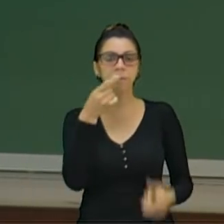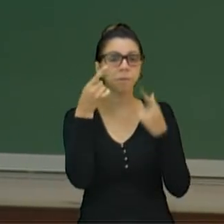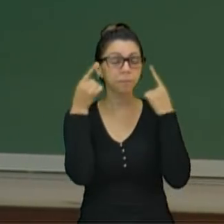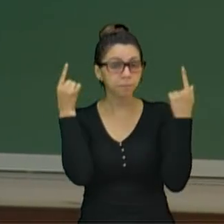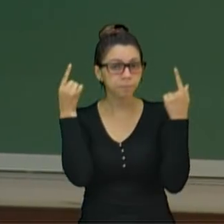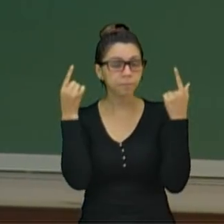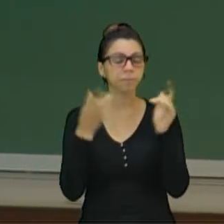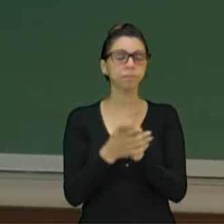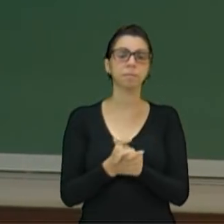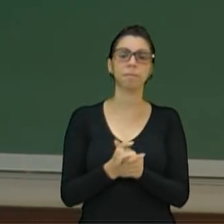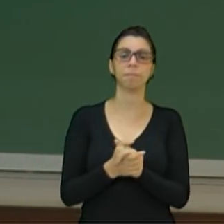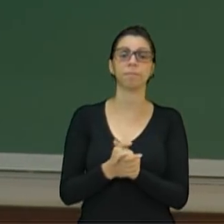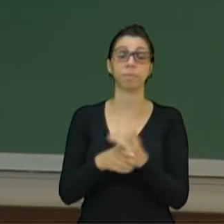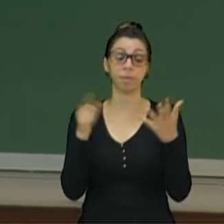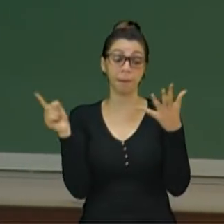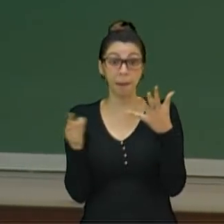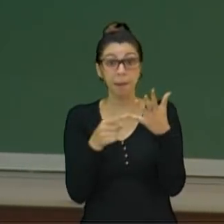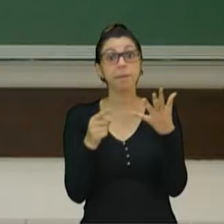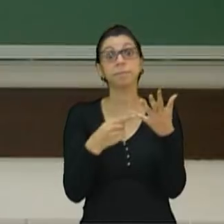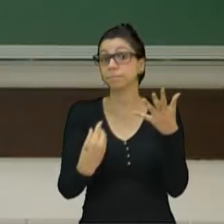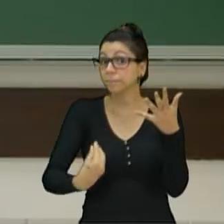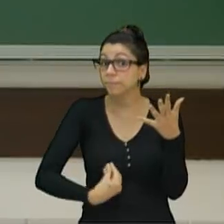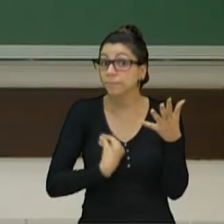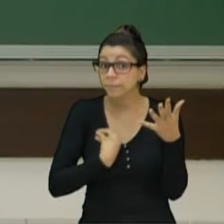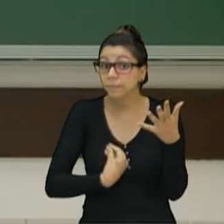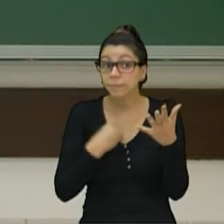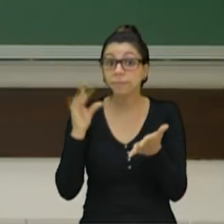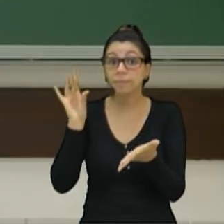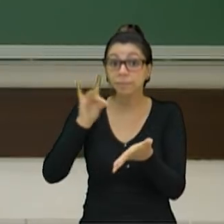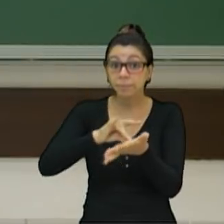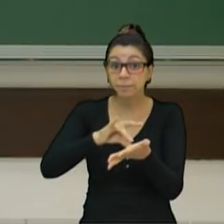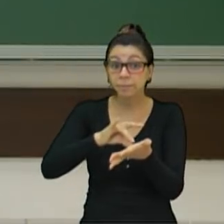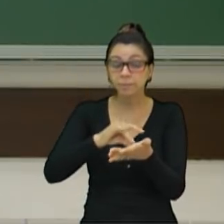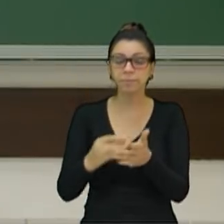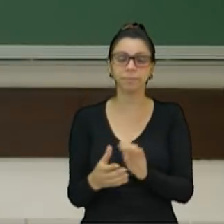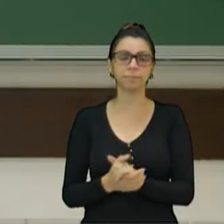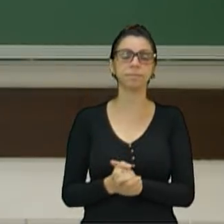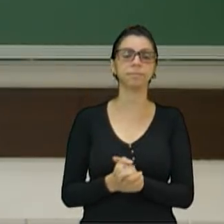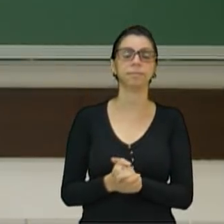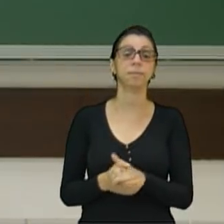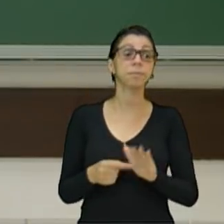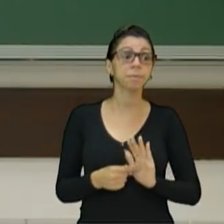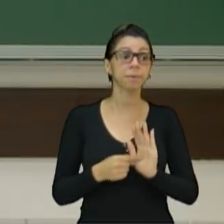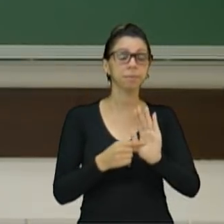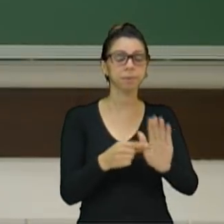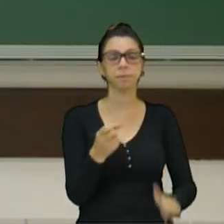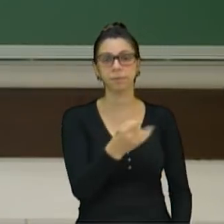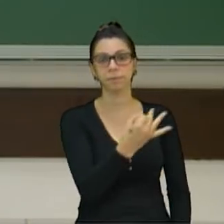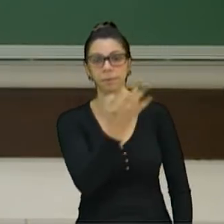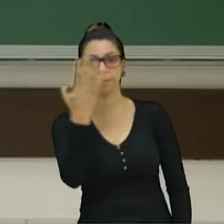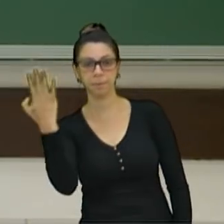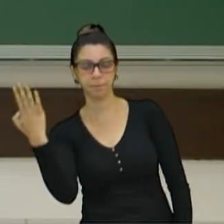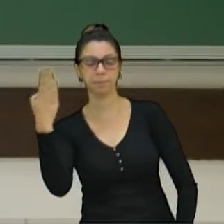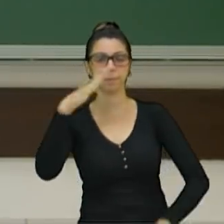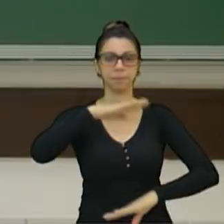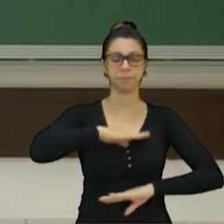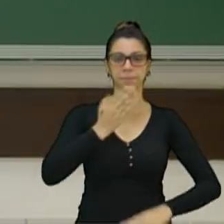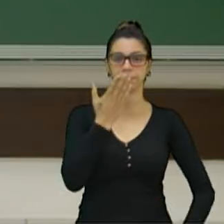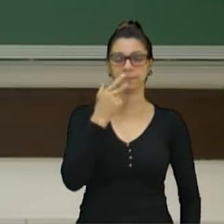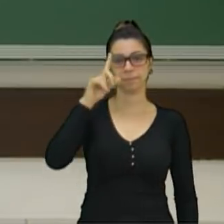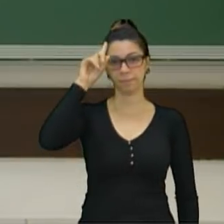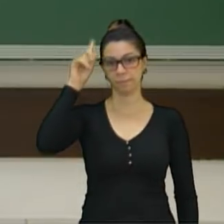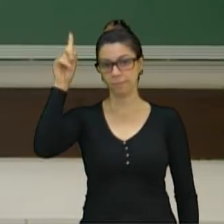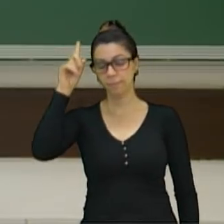gosto existe. Mas para ilustrar, olha o que eu trouxe para vocês. Algumas situações, alguns alimentos do